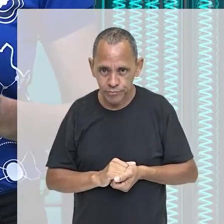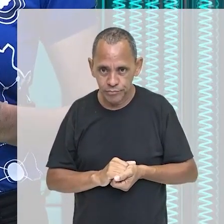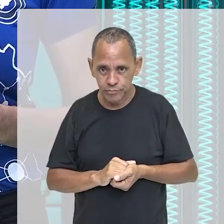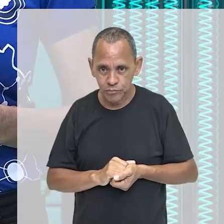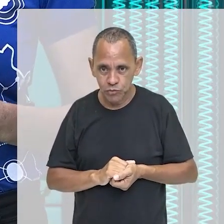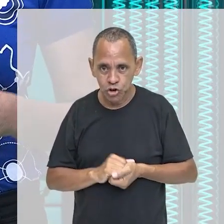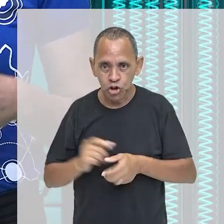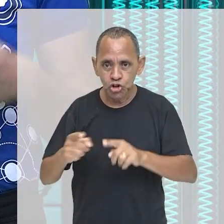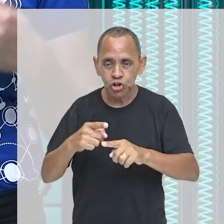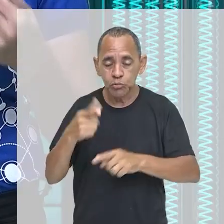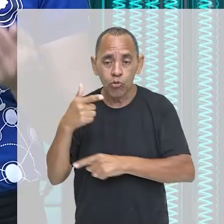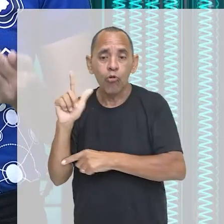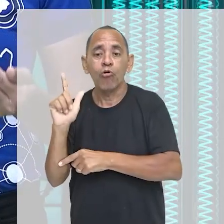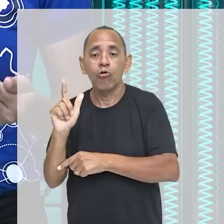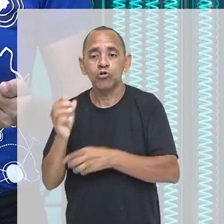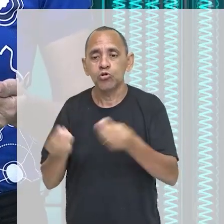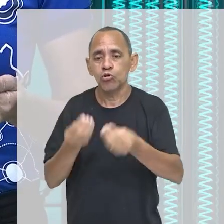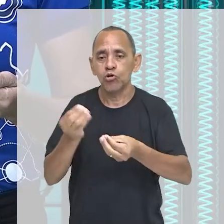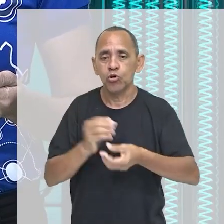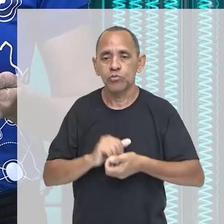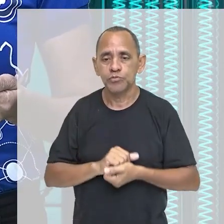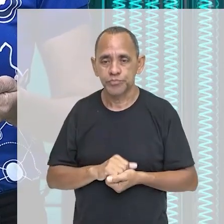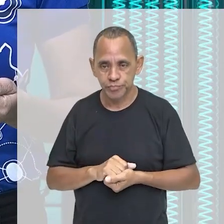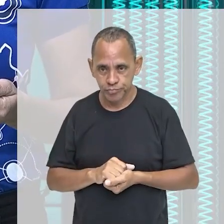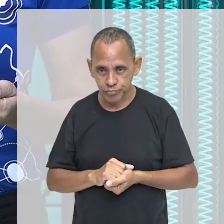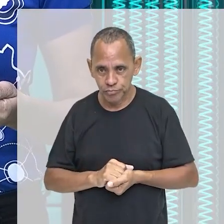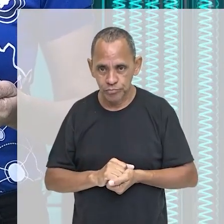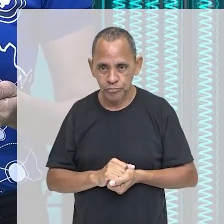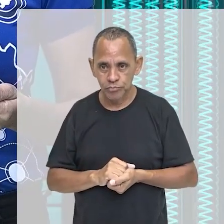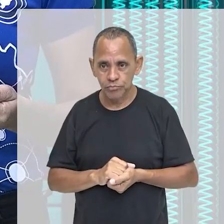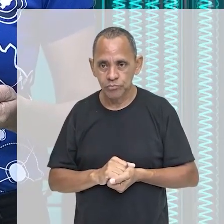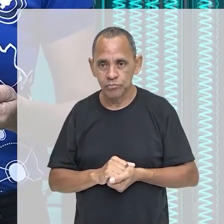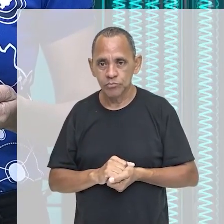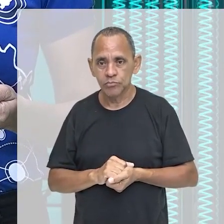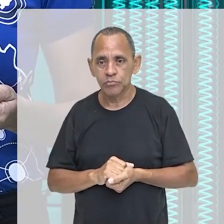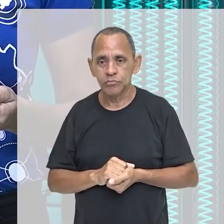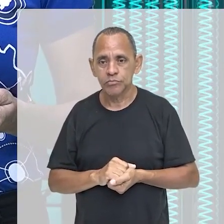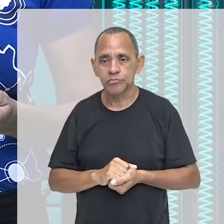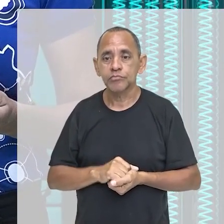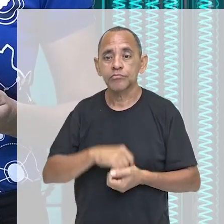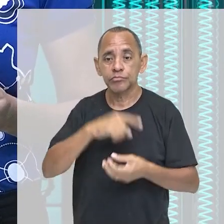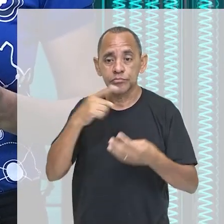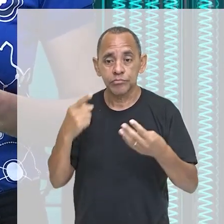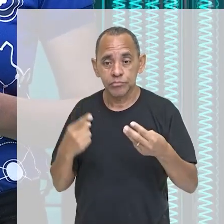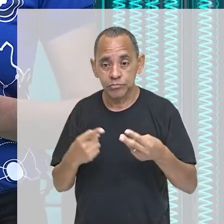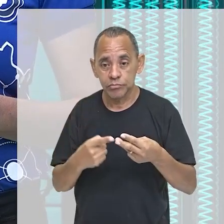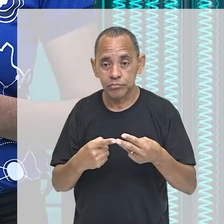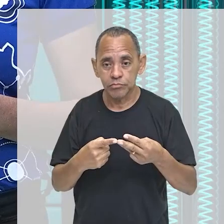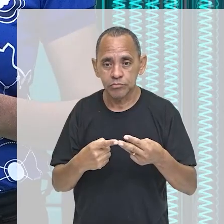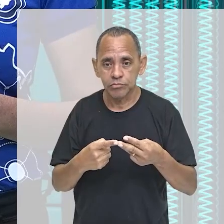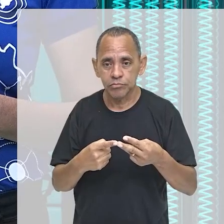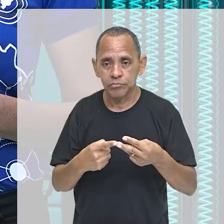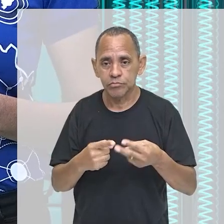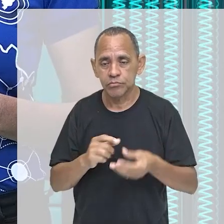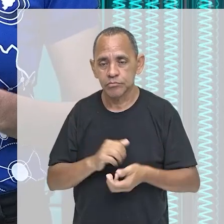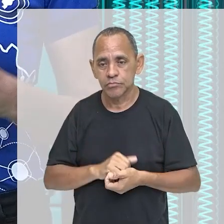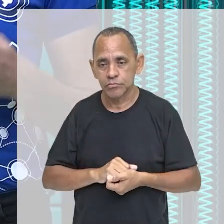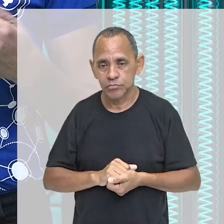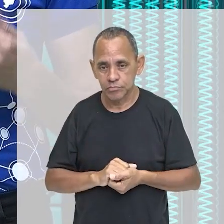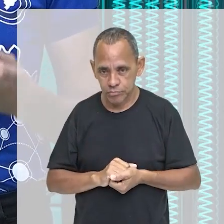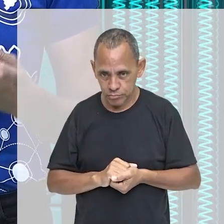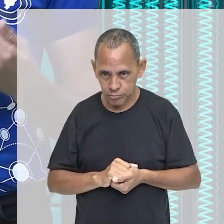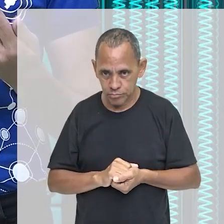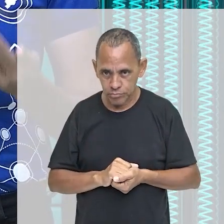outro é moreover. She sings, moreover, she dances. O próximo é she